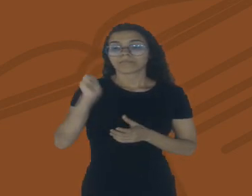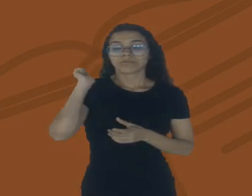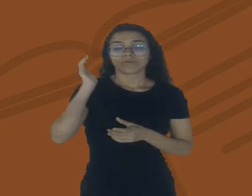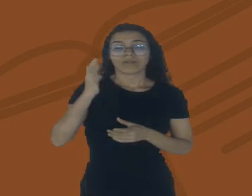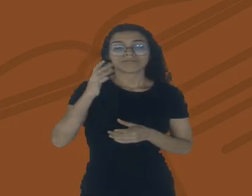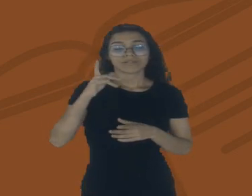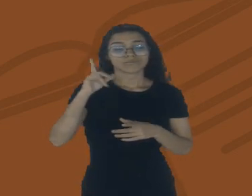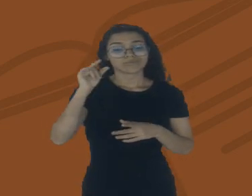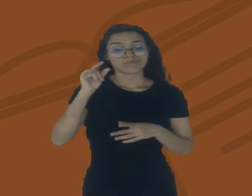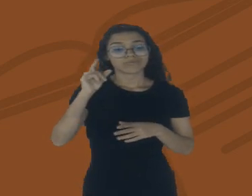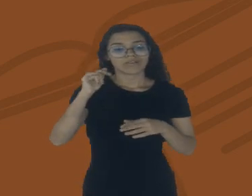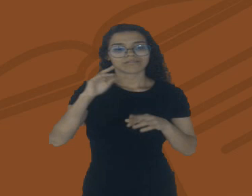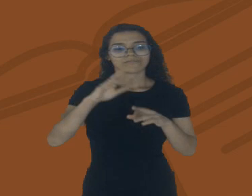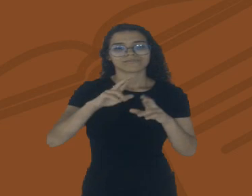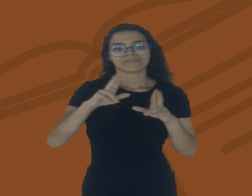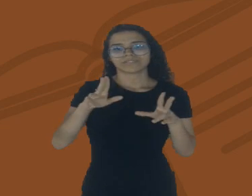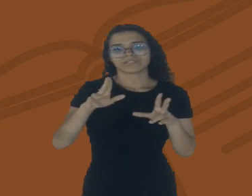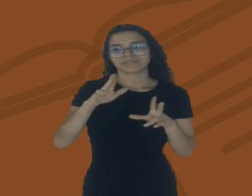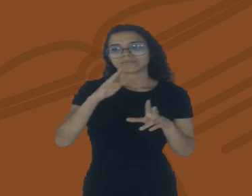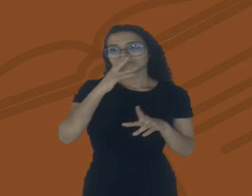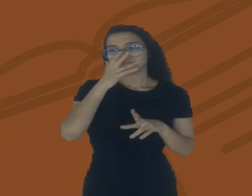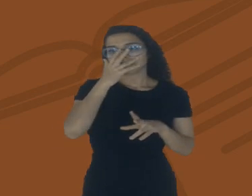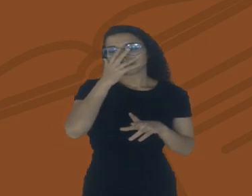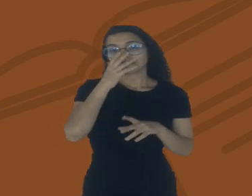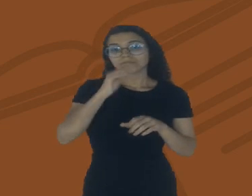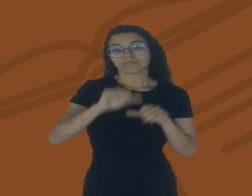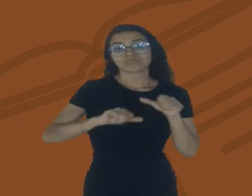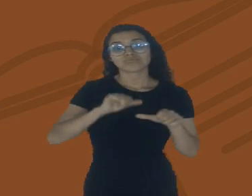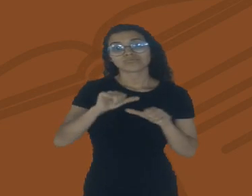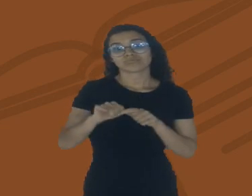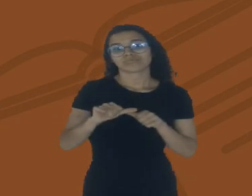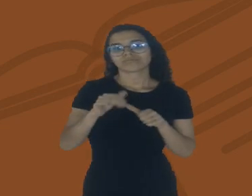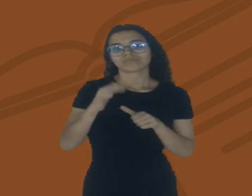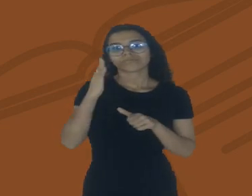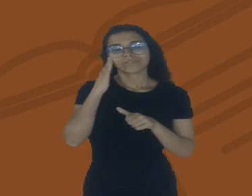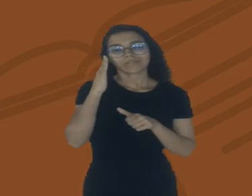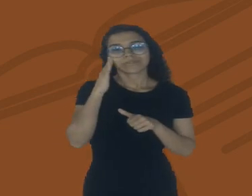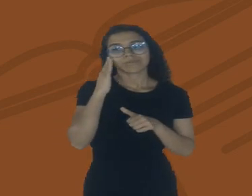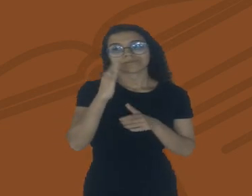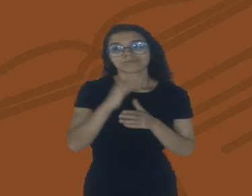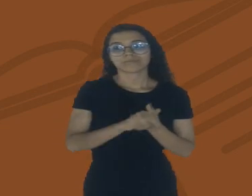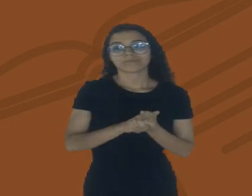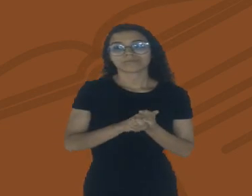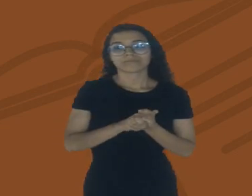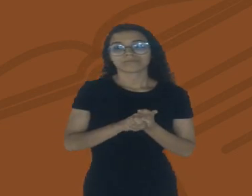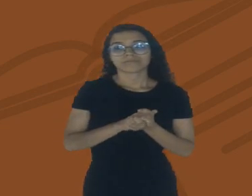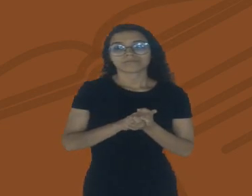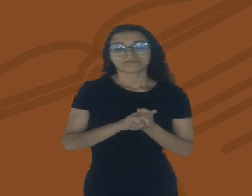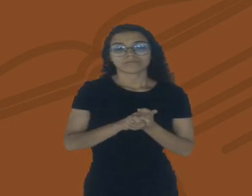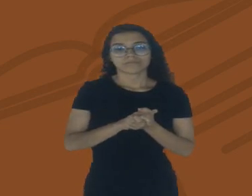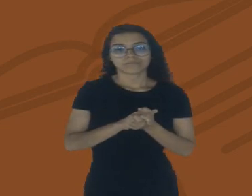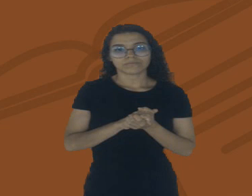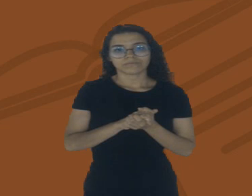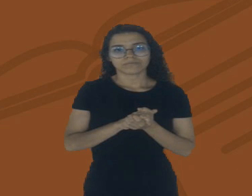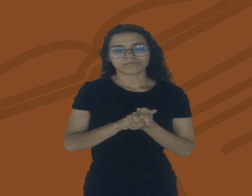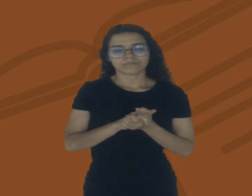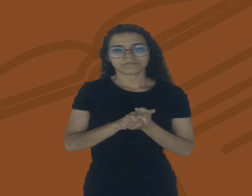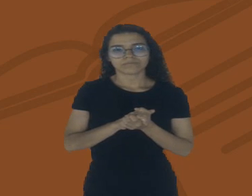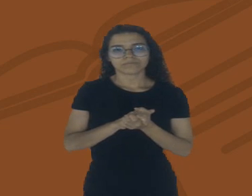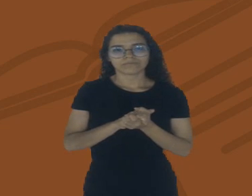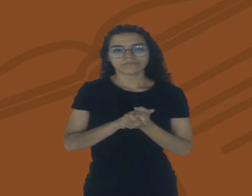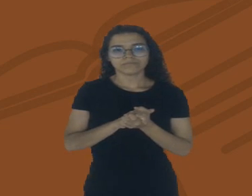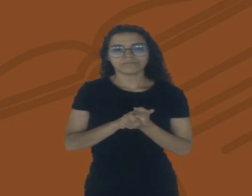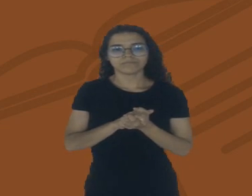totalmente diferenciado, ele se modifica, entendesse? Então, para que a